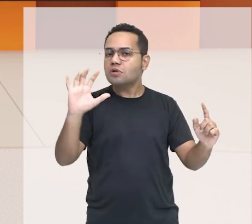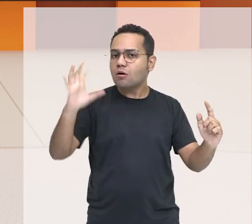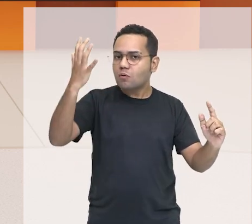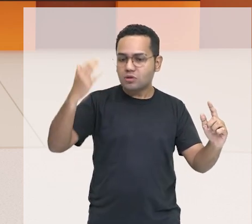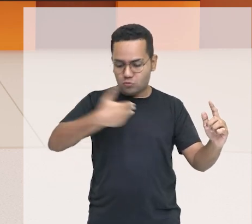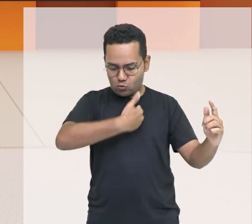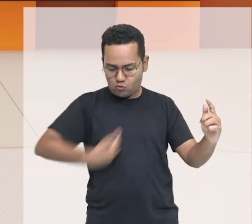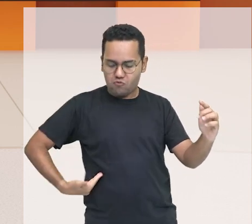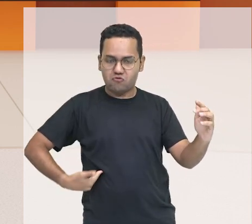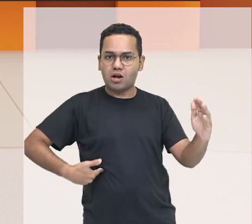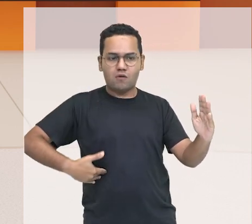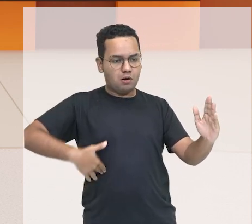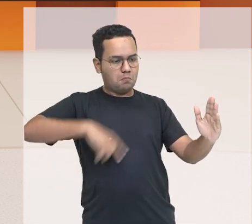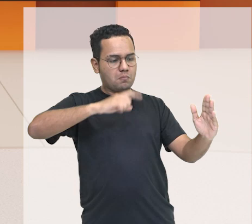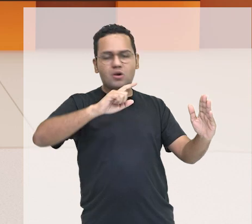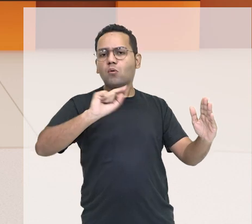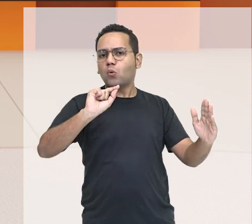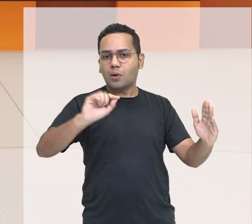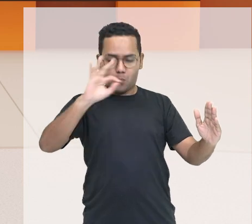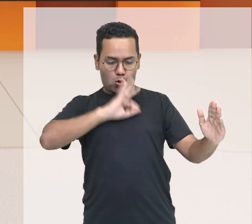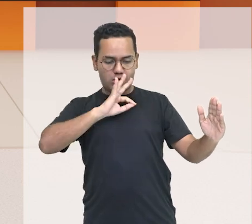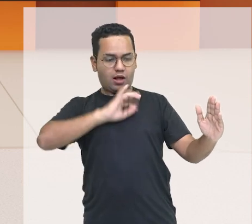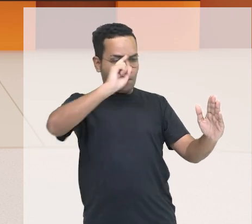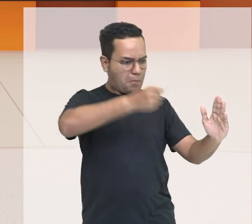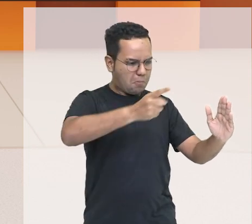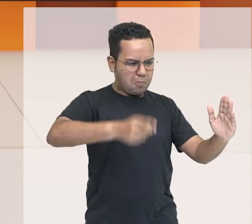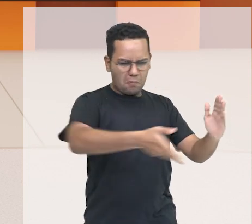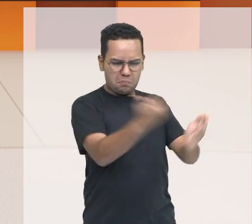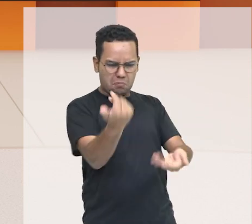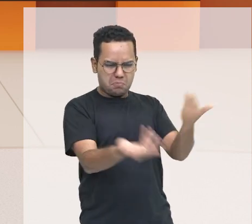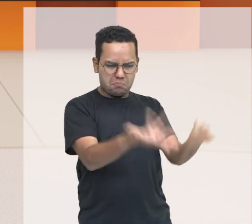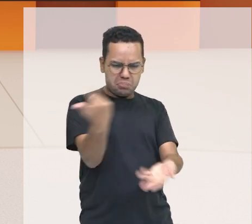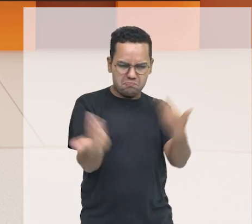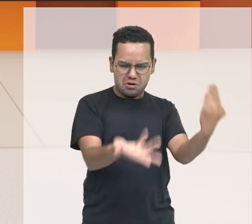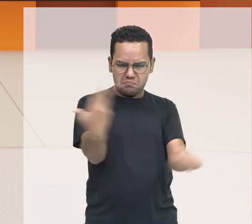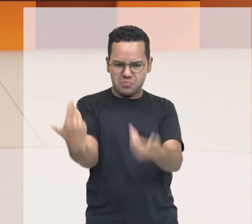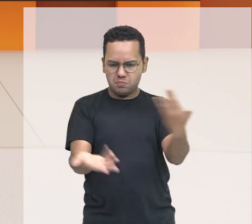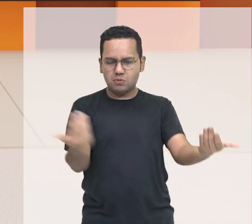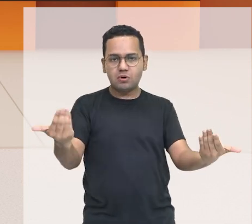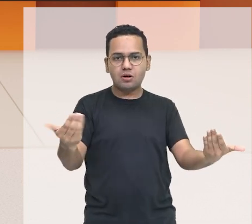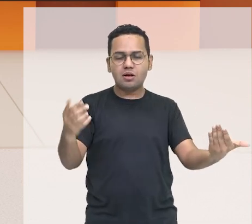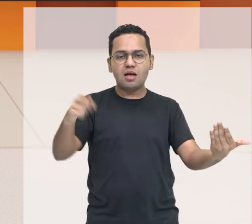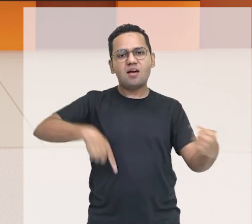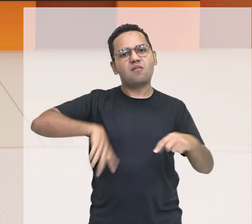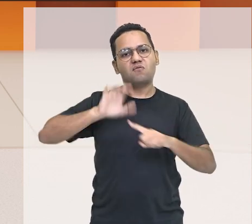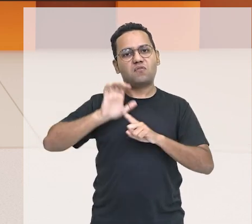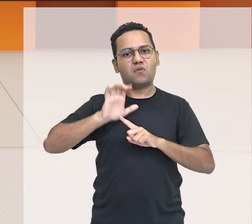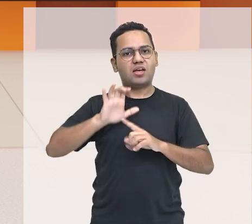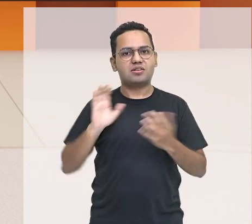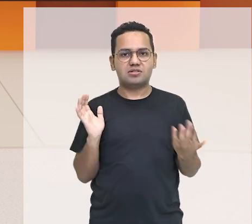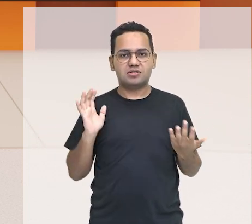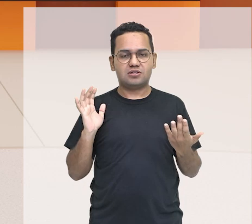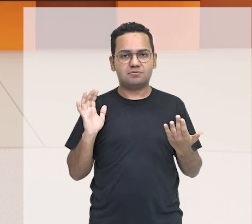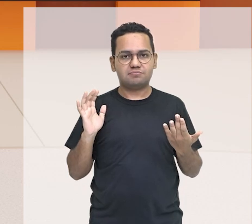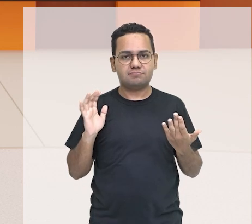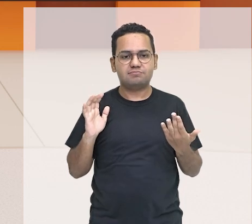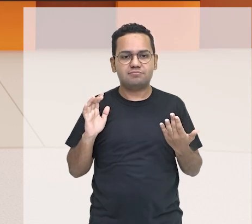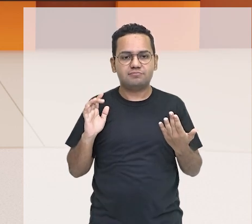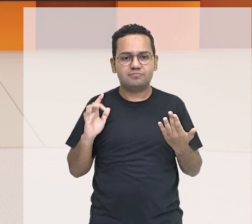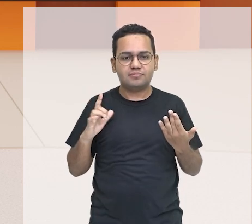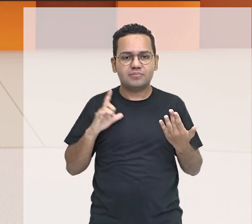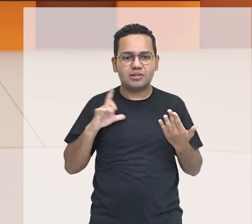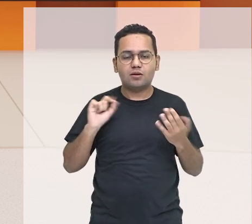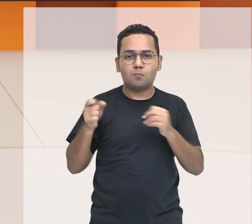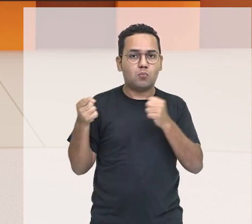daquele lugar. Ele está exercendo desse poder, porque foi um poder que ele se acha legítimo, né? É um